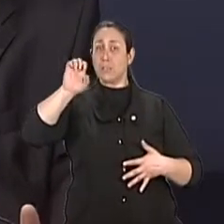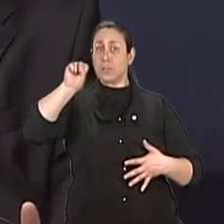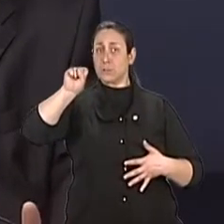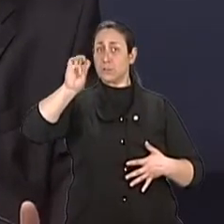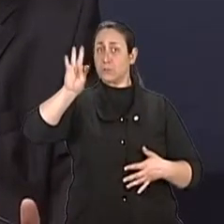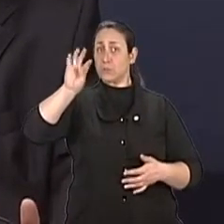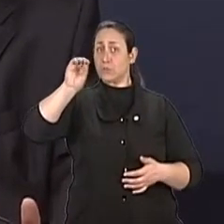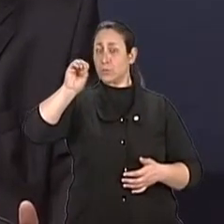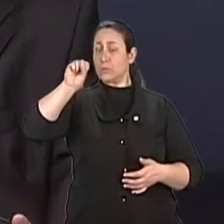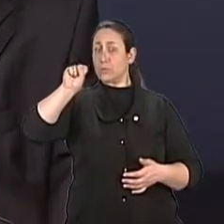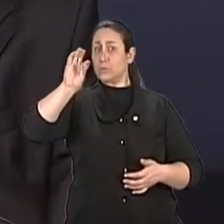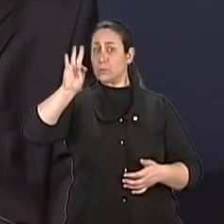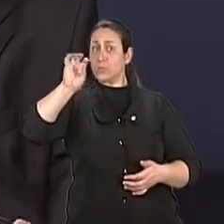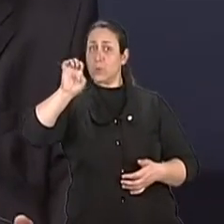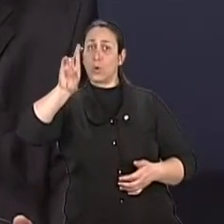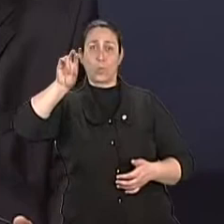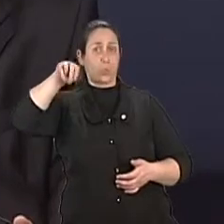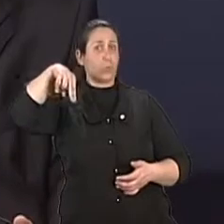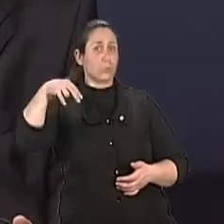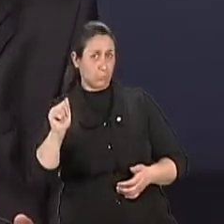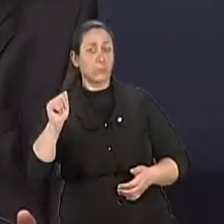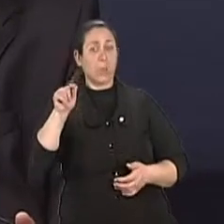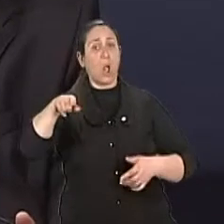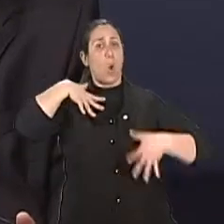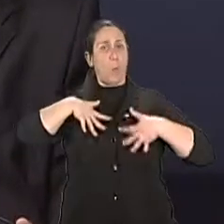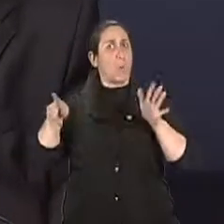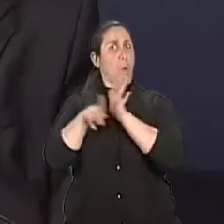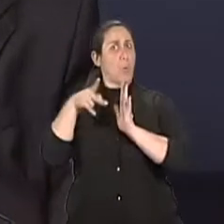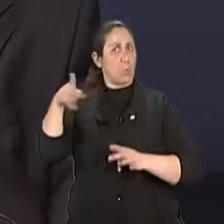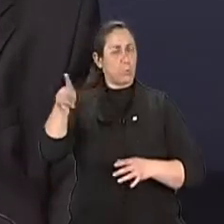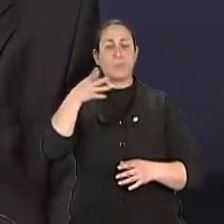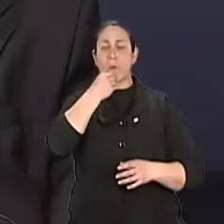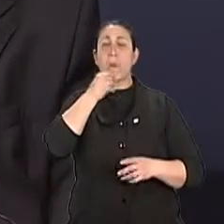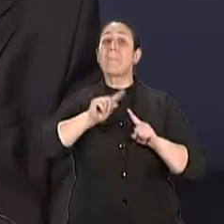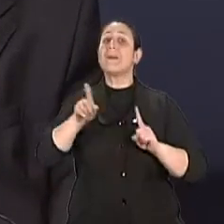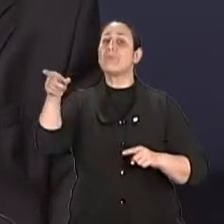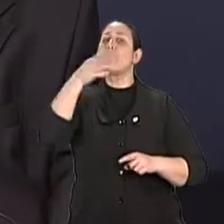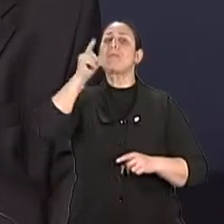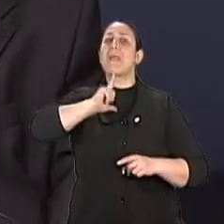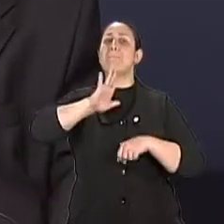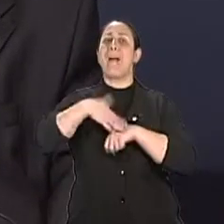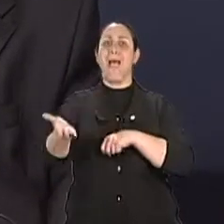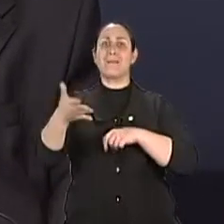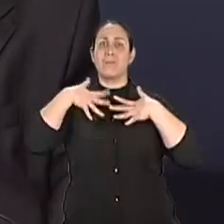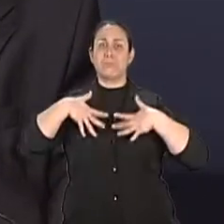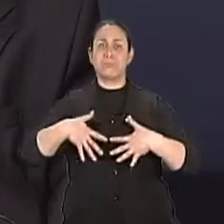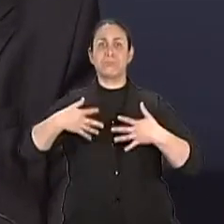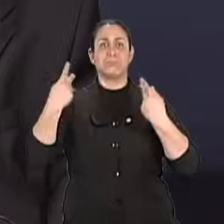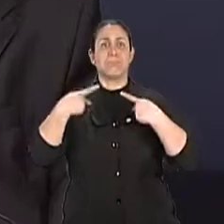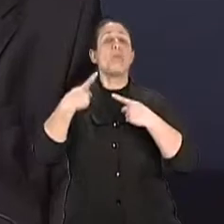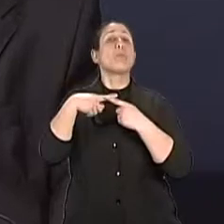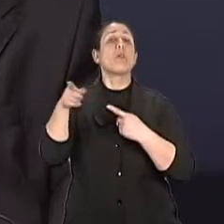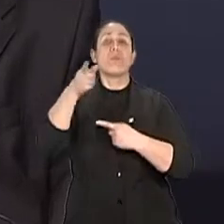tem uma massa muscular mais avantajada que a mulher. Ah, ok. Ele trabalha mais, uhum,